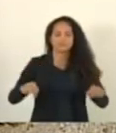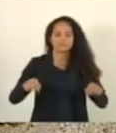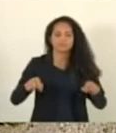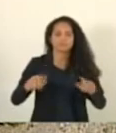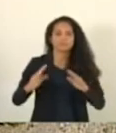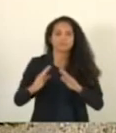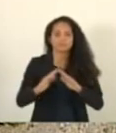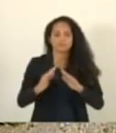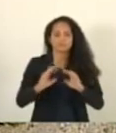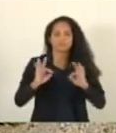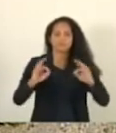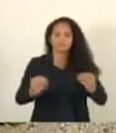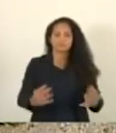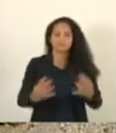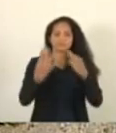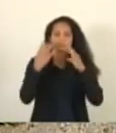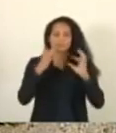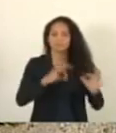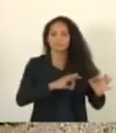que nos assistem.